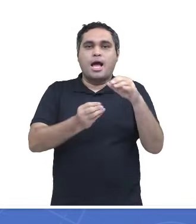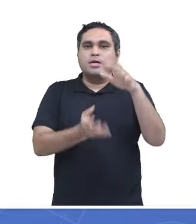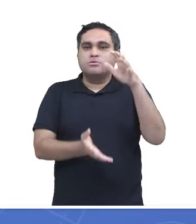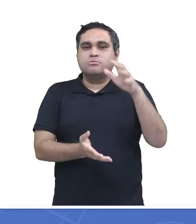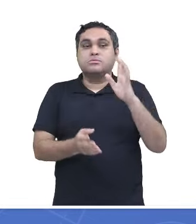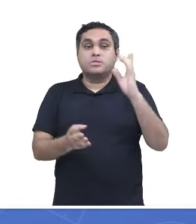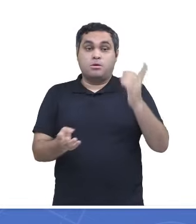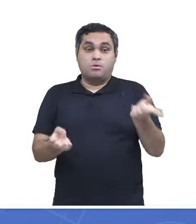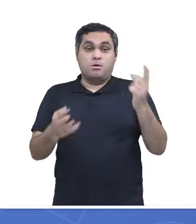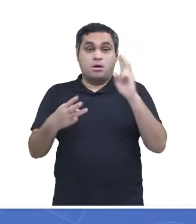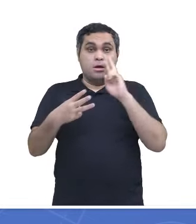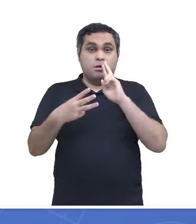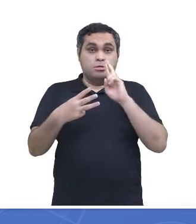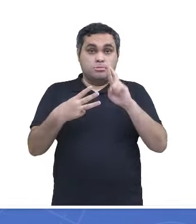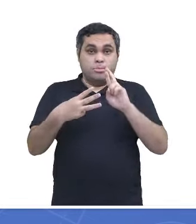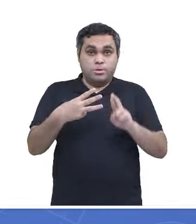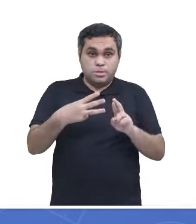afirmativas abaixo,